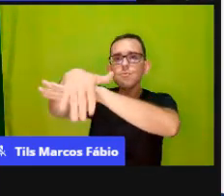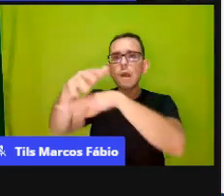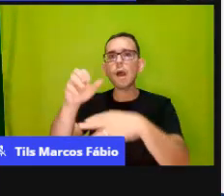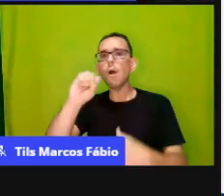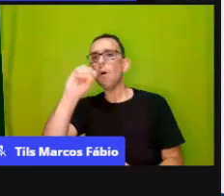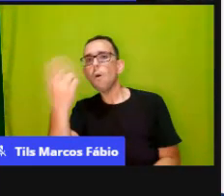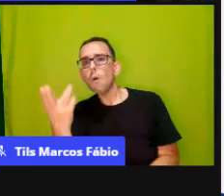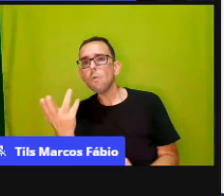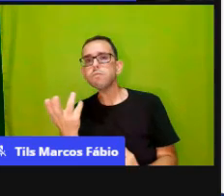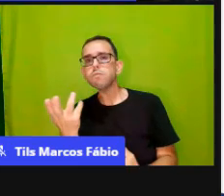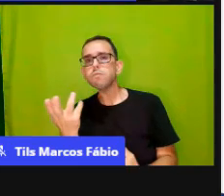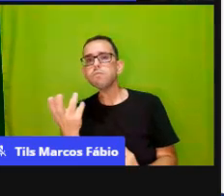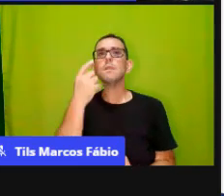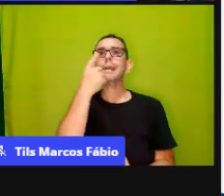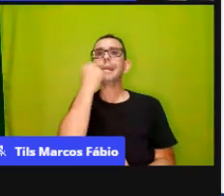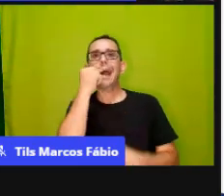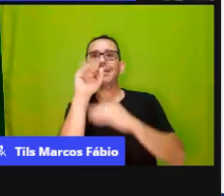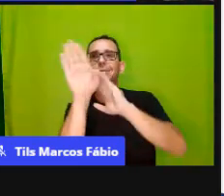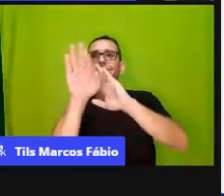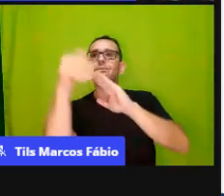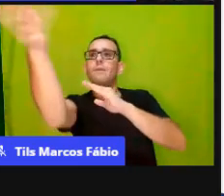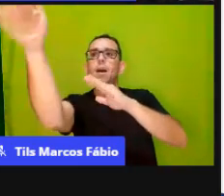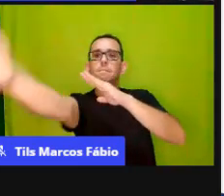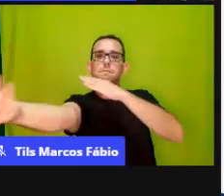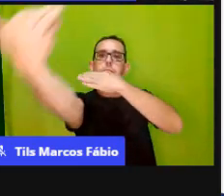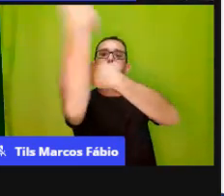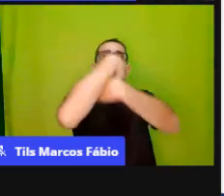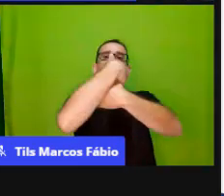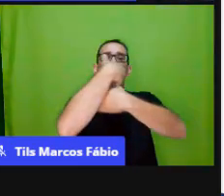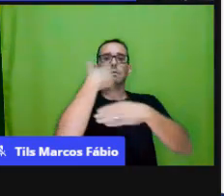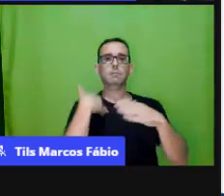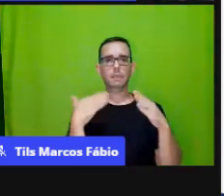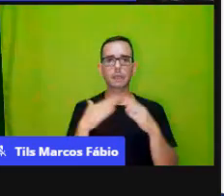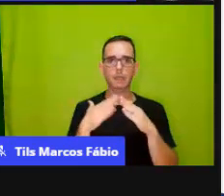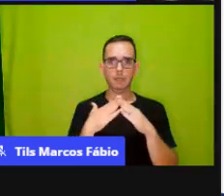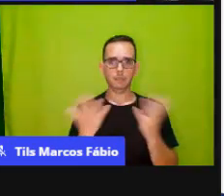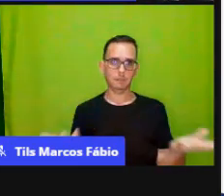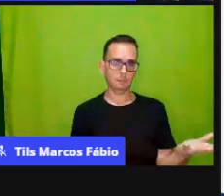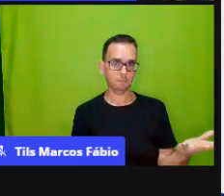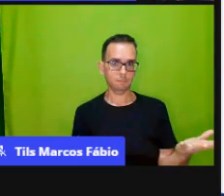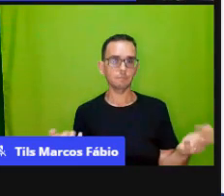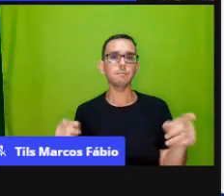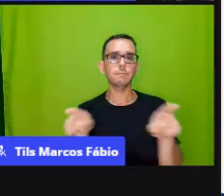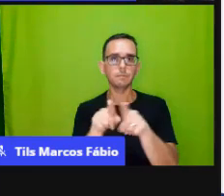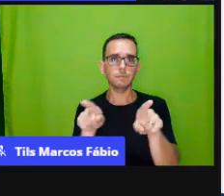que gatos de rua tenham acesso ao meu gato no quintal. Próximo, por favor.